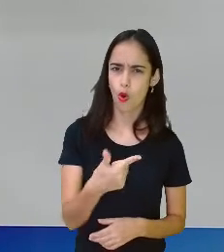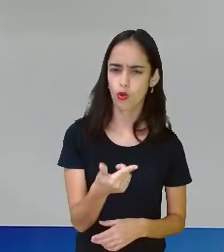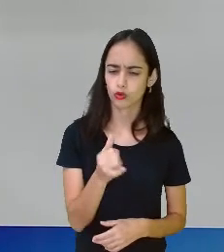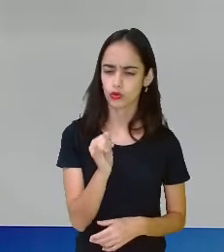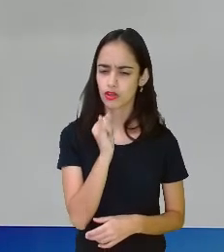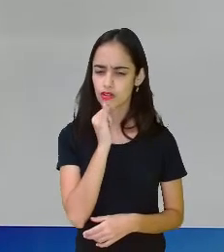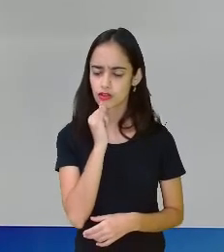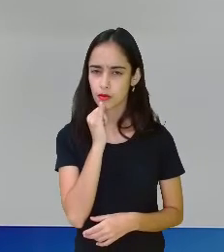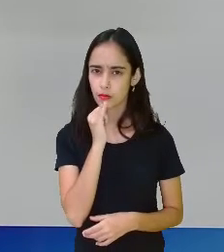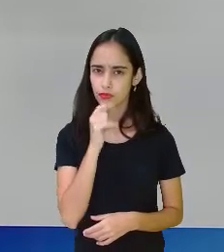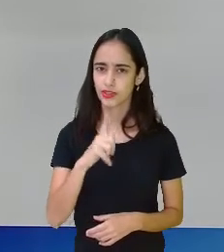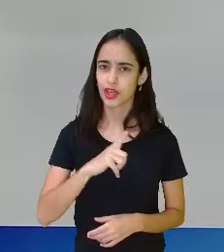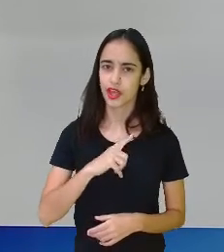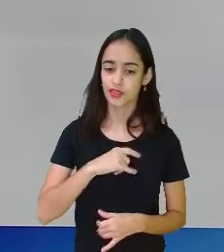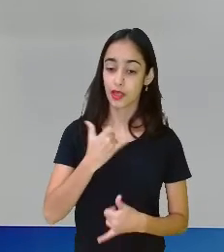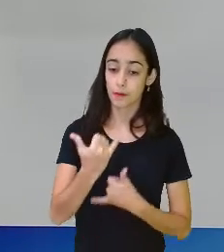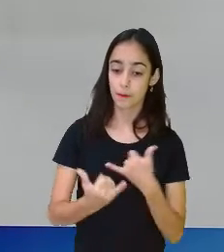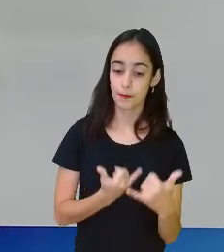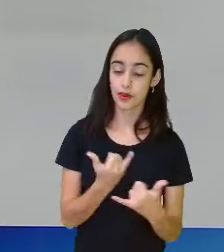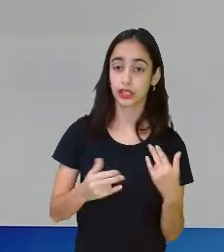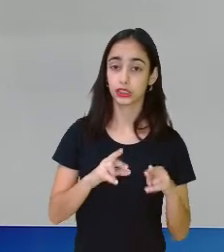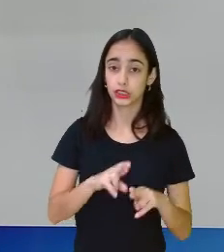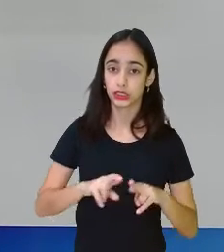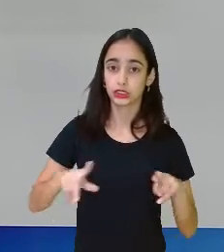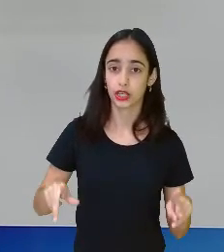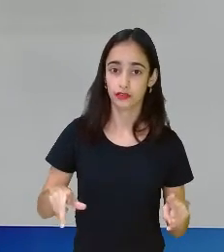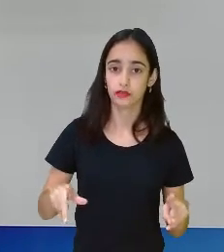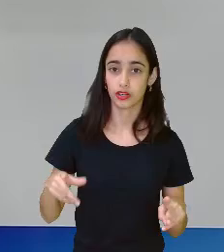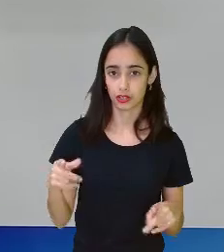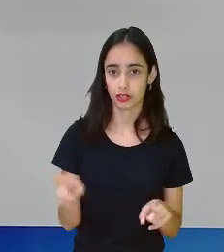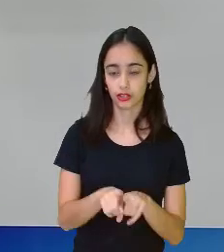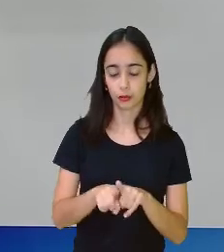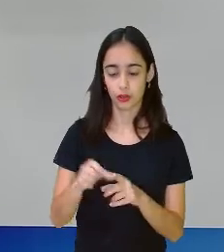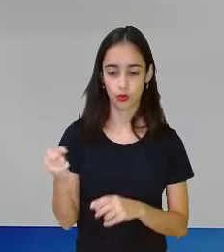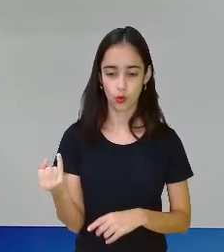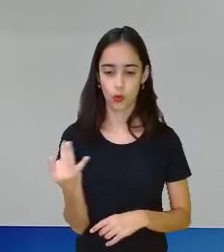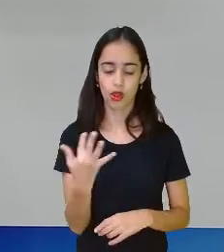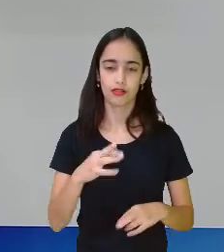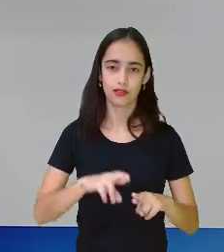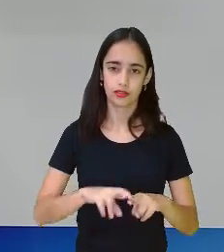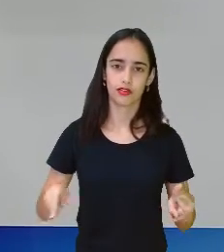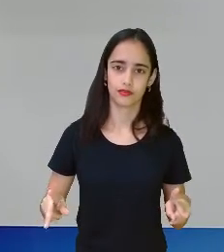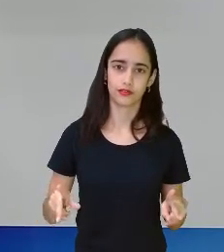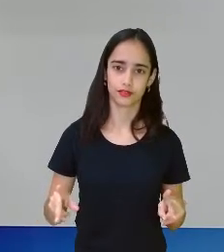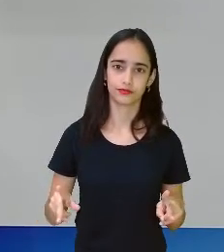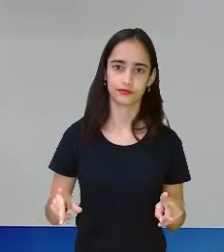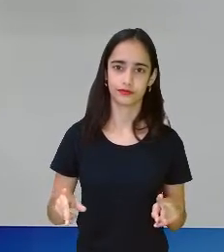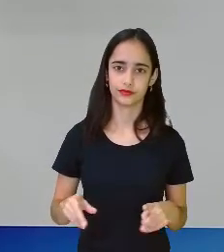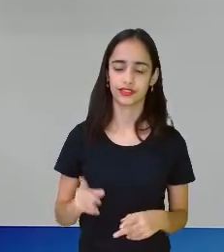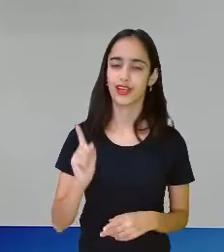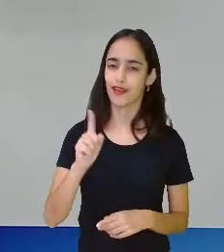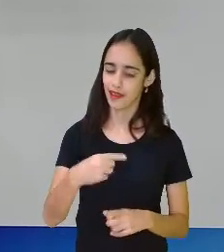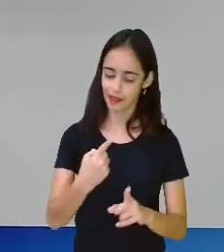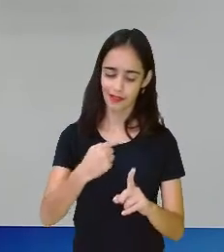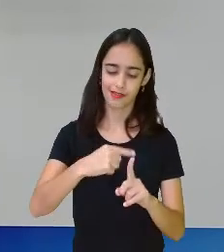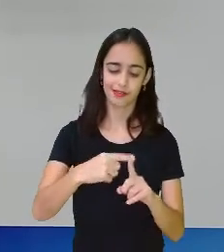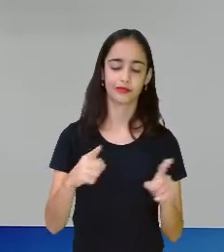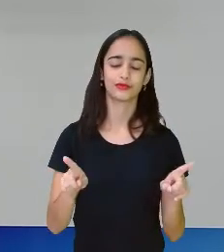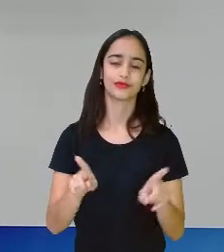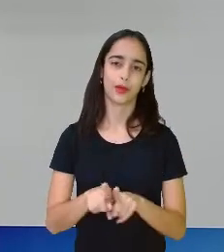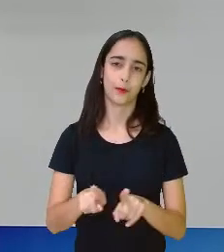brinquedos diferentes com quantidades diferentes. Outra possibilidade de adição.